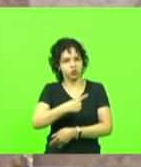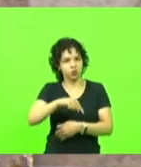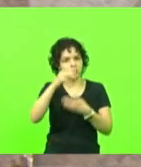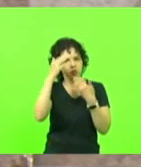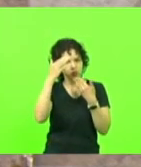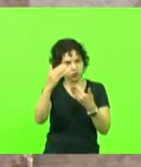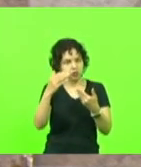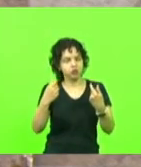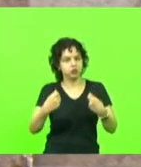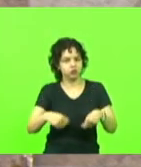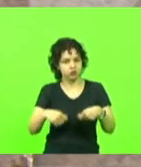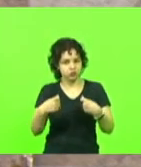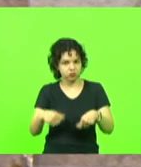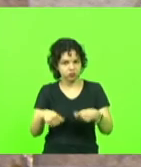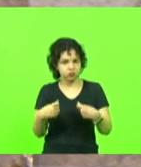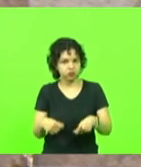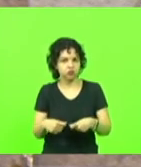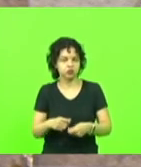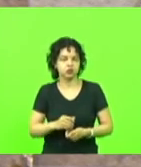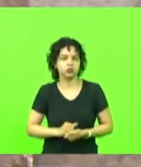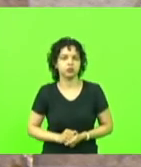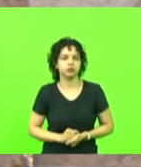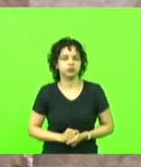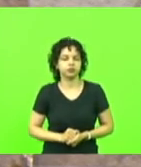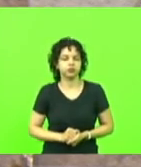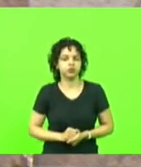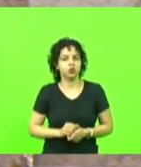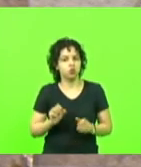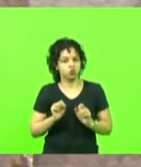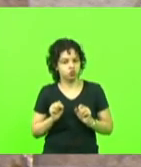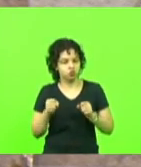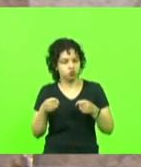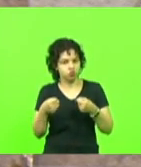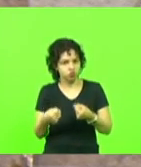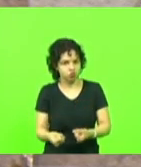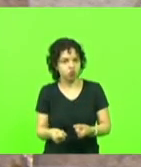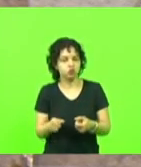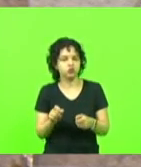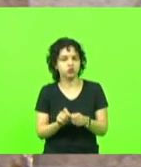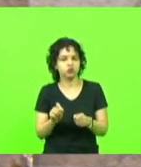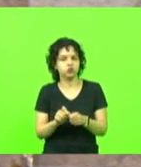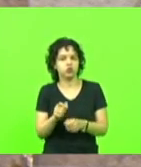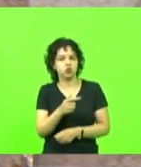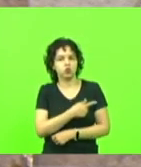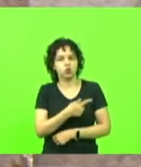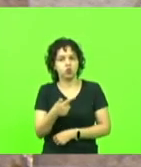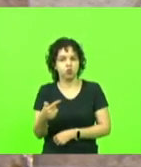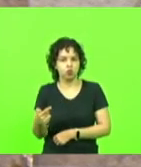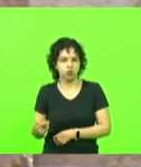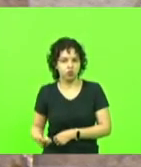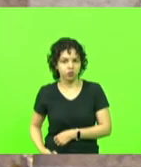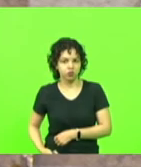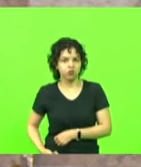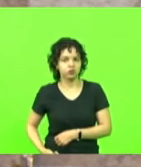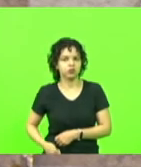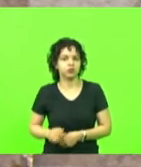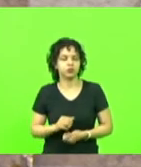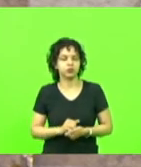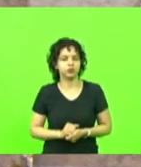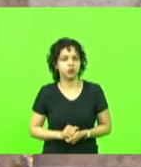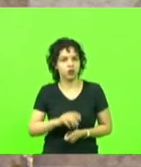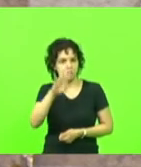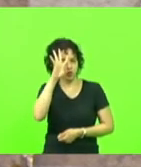agradecer e ressaltar esse grande esforço que está sendo feito pelo governo para não apenas